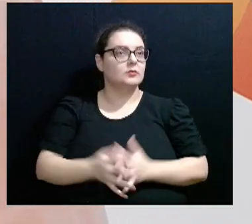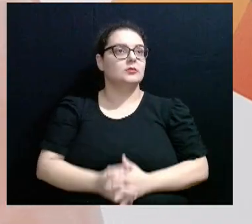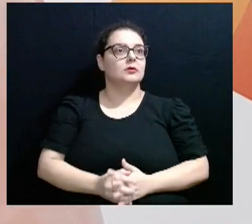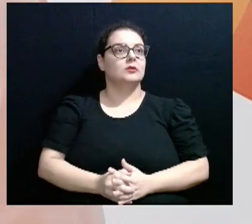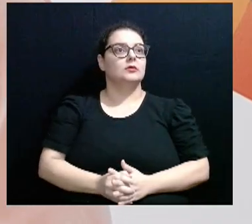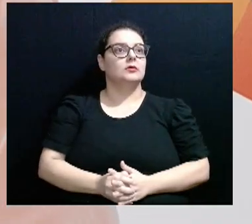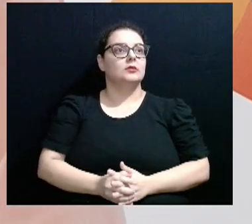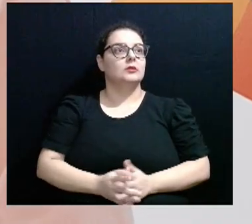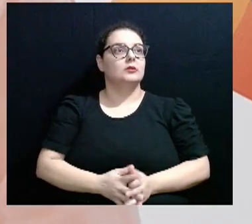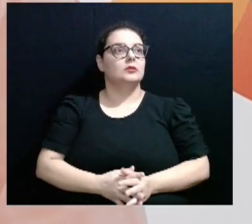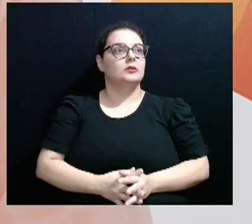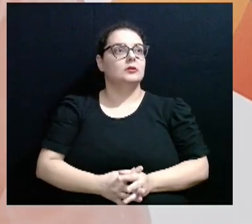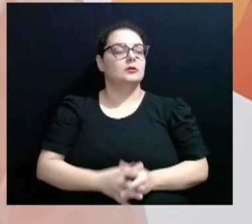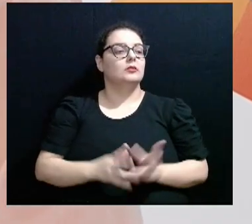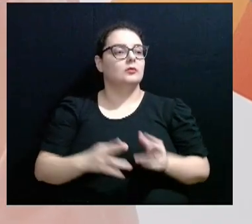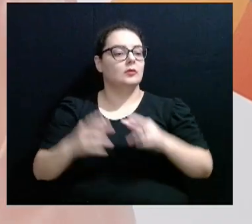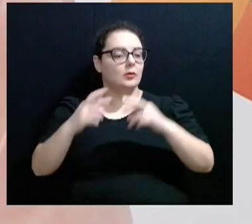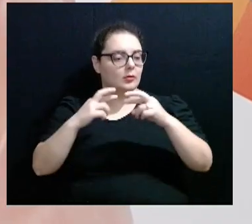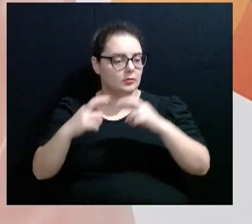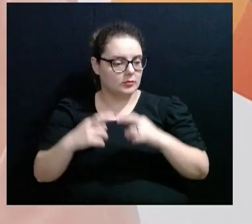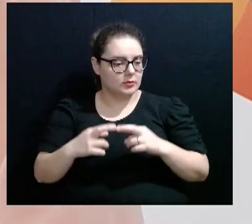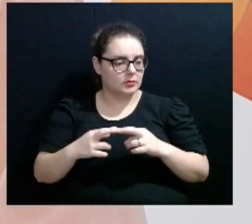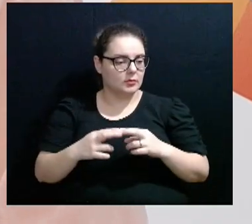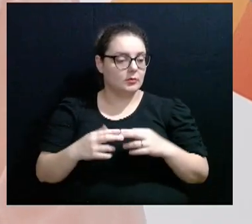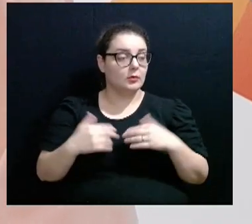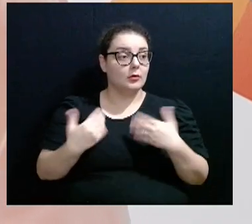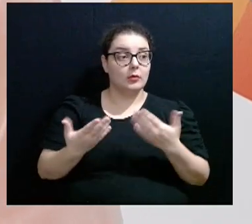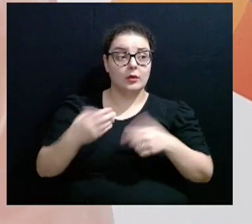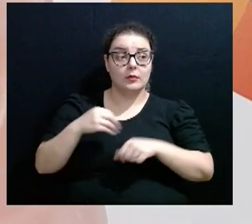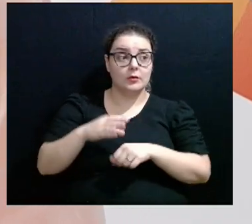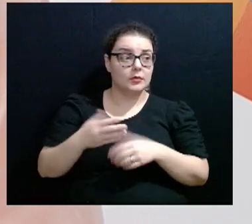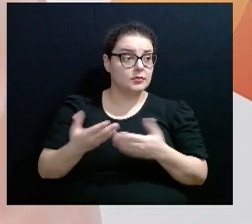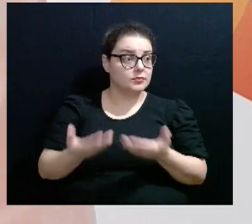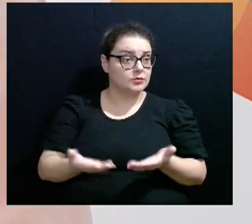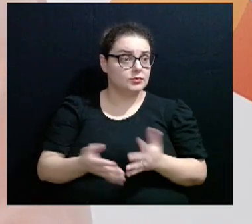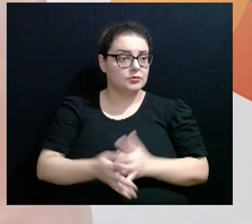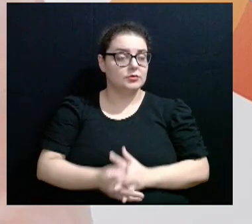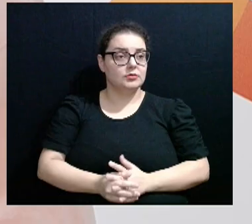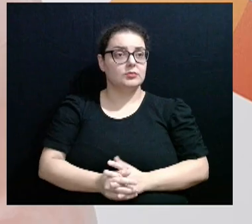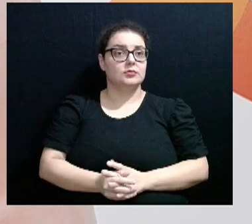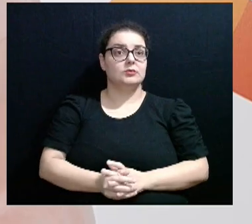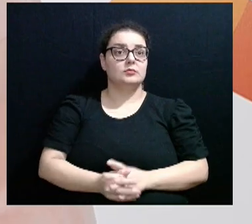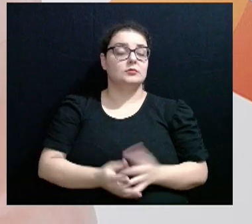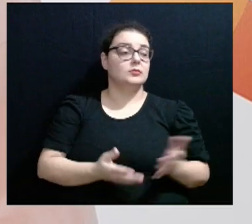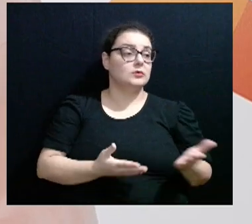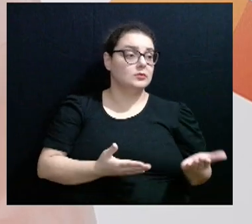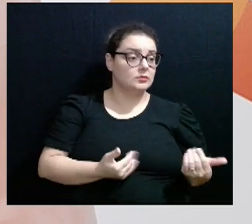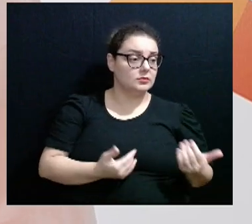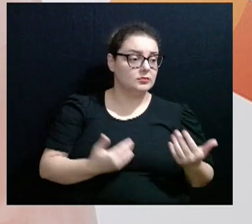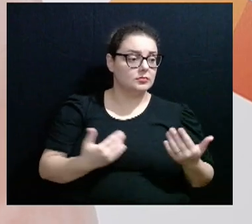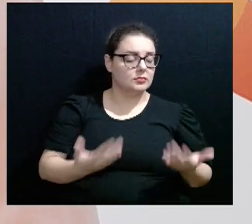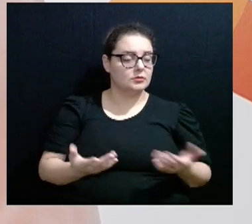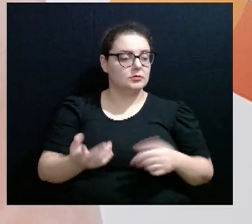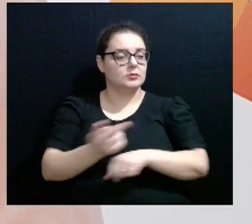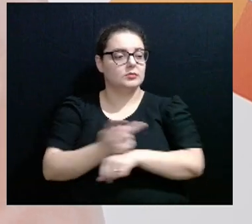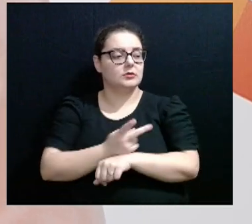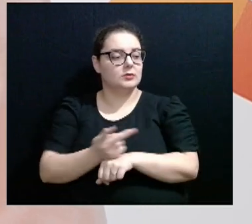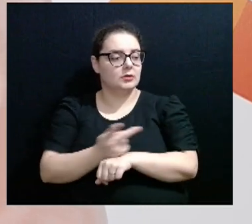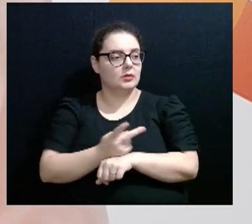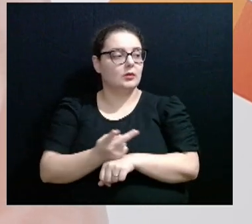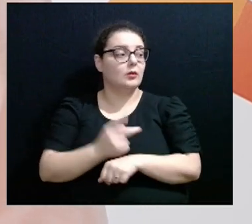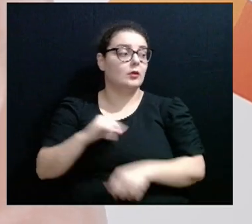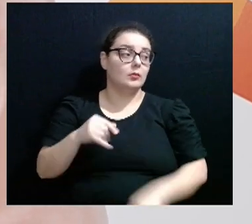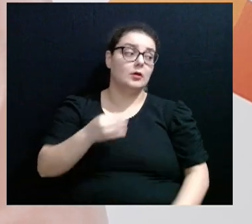supervisor, qual a dica que você então passa, né, para esses jovens que estão aí em busca dessa oportunidade,